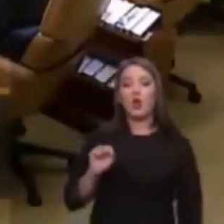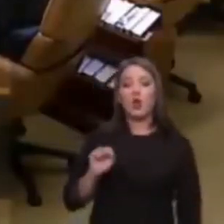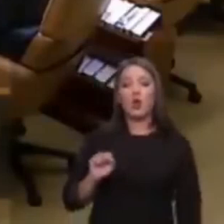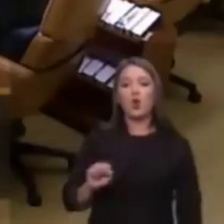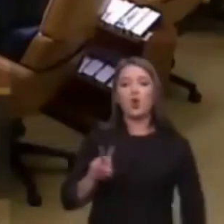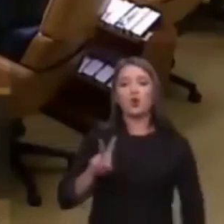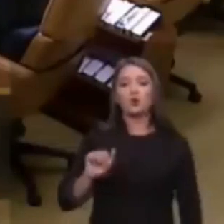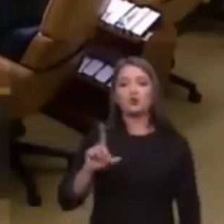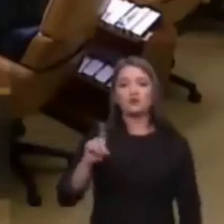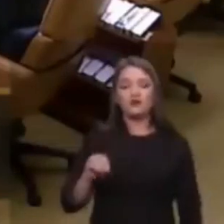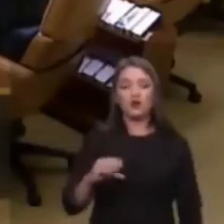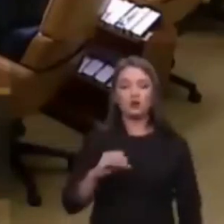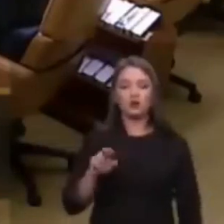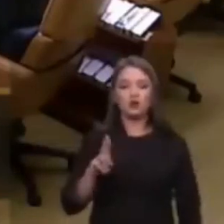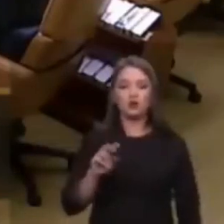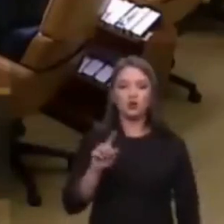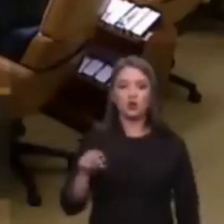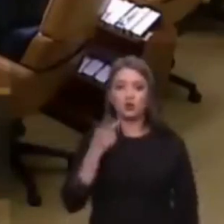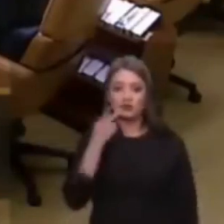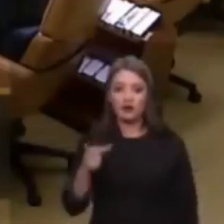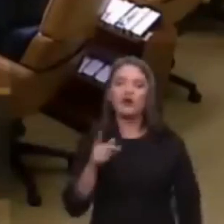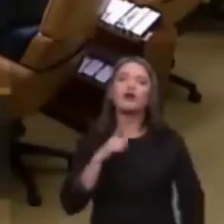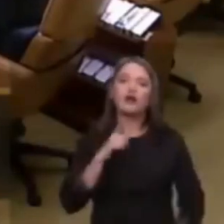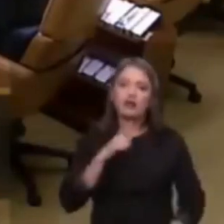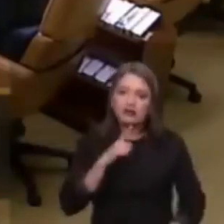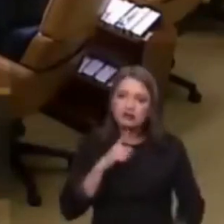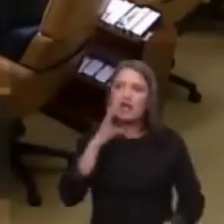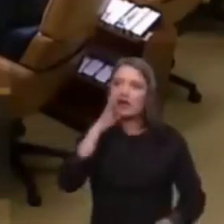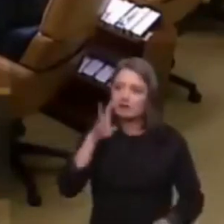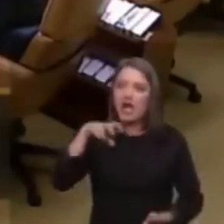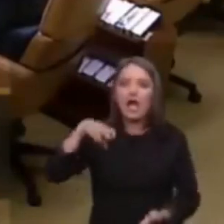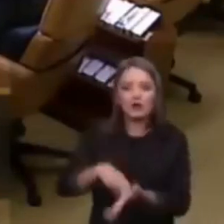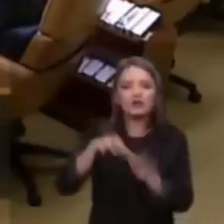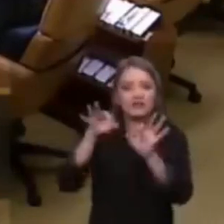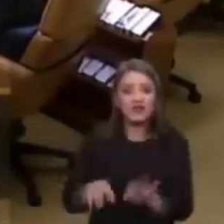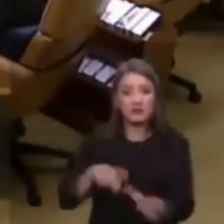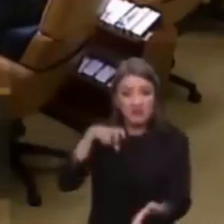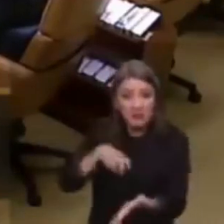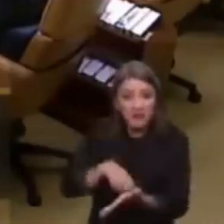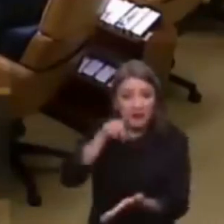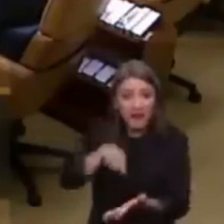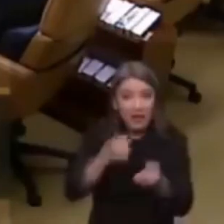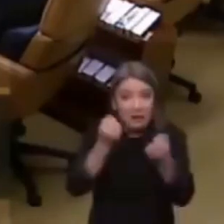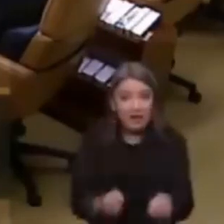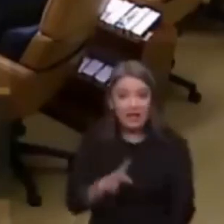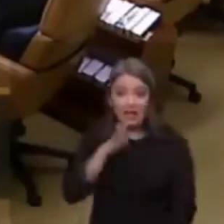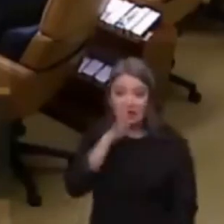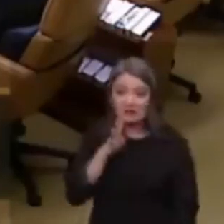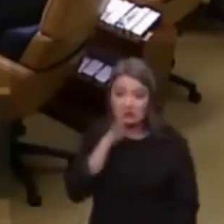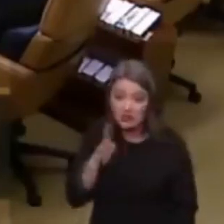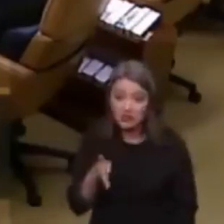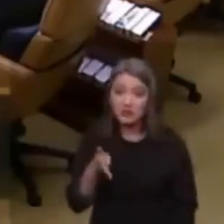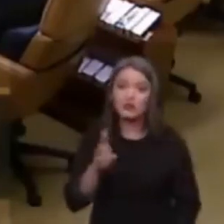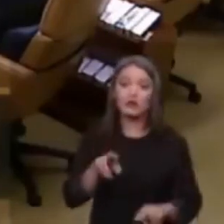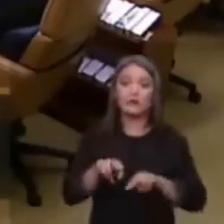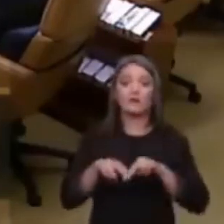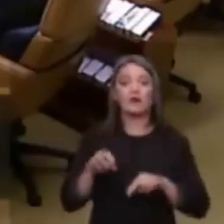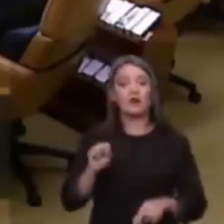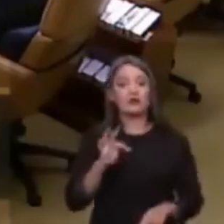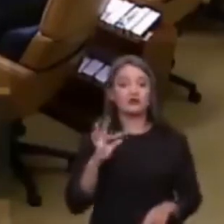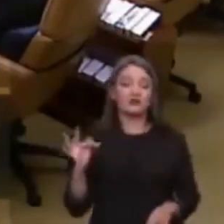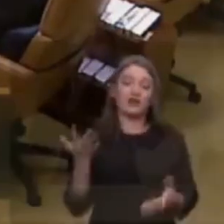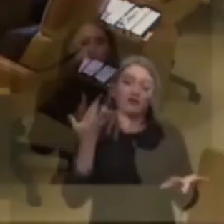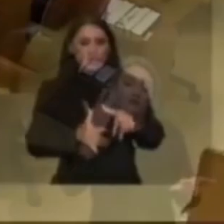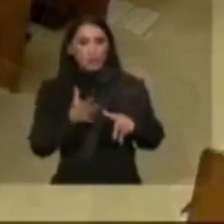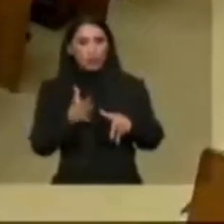Mendonça ainda afirmou no final que a decisão é proporcional ao valor baixo, mas não ínfimo dos bens furtados e da reincidência